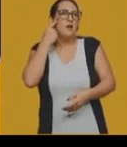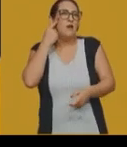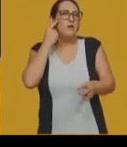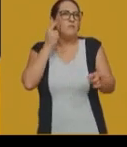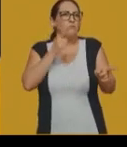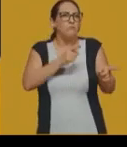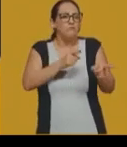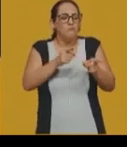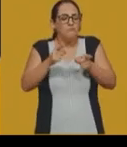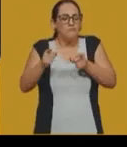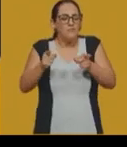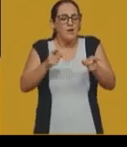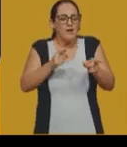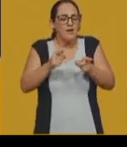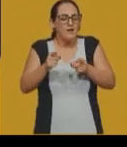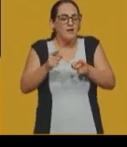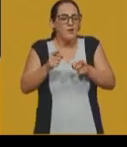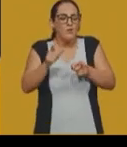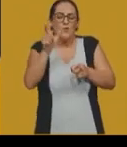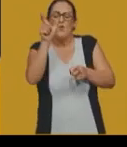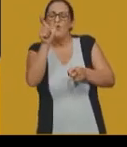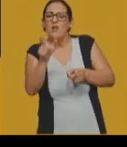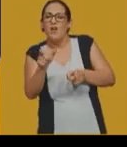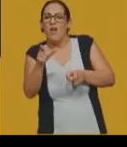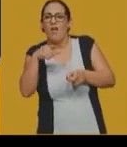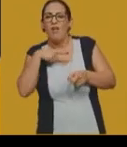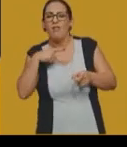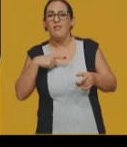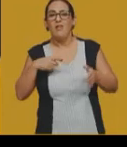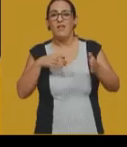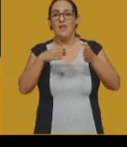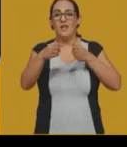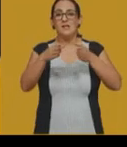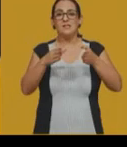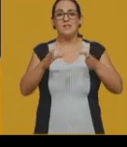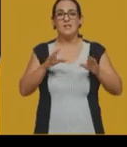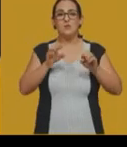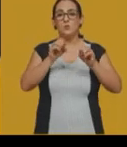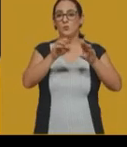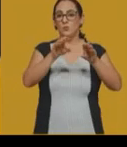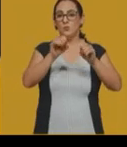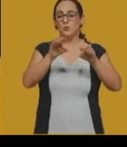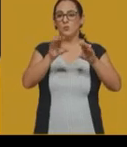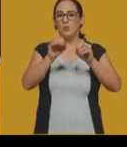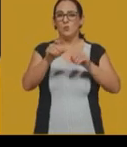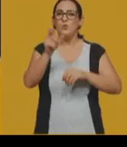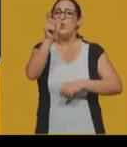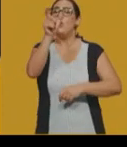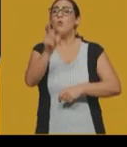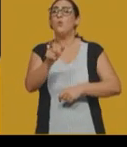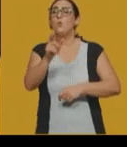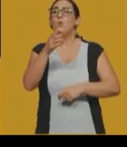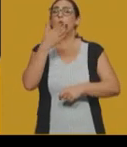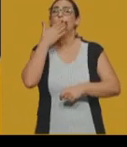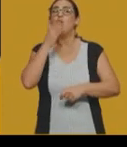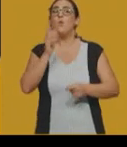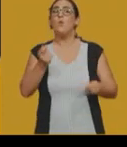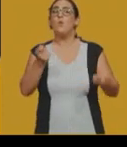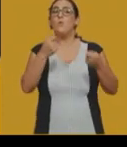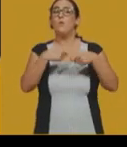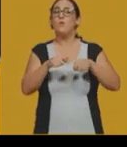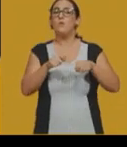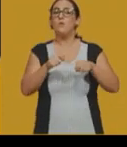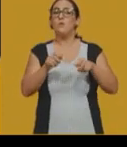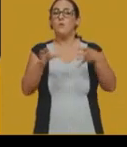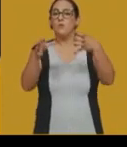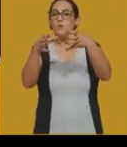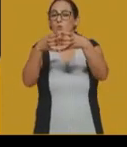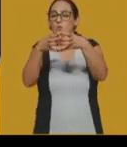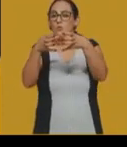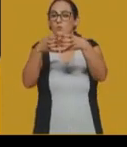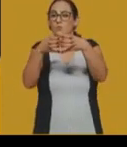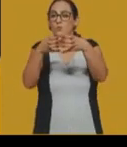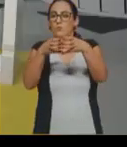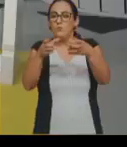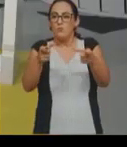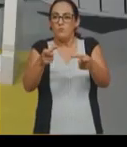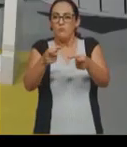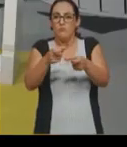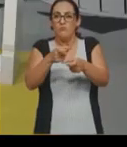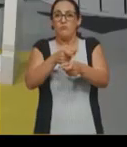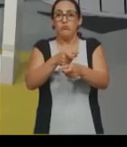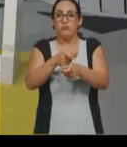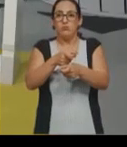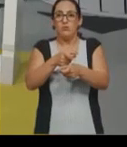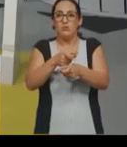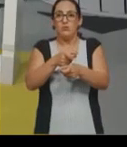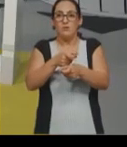tinha o acesso à educação? Quem tinha essas possibilidades, né? Era um grupo muito pequeno. E quanto maior o número de excluídos a